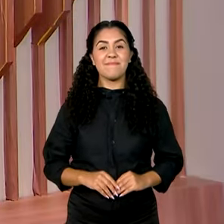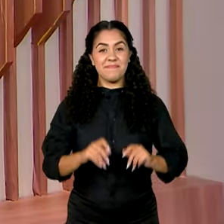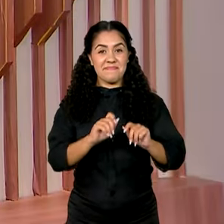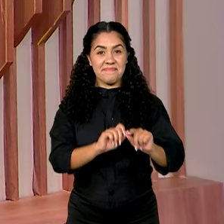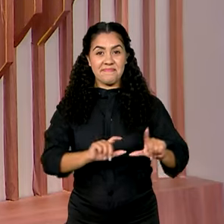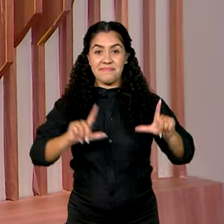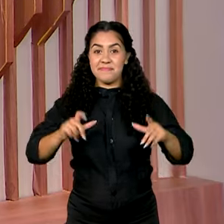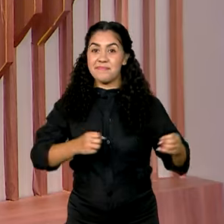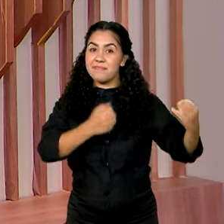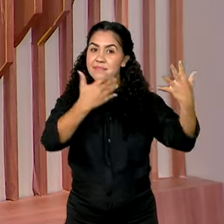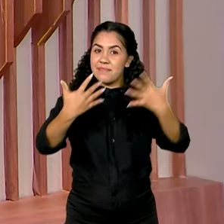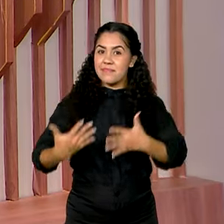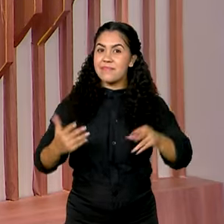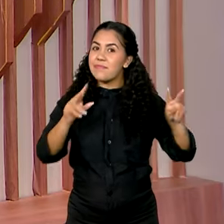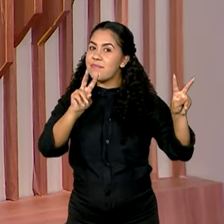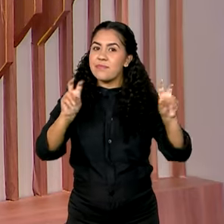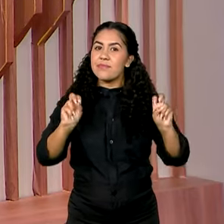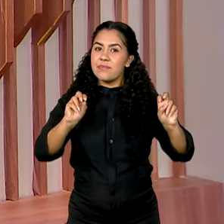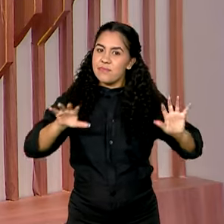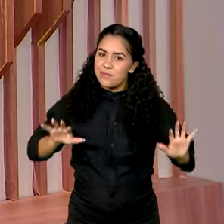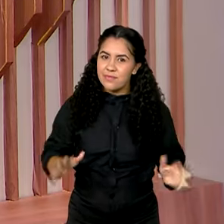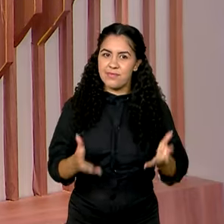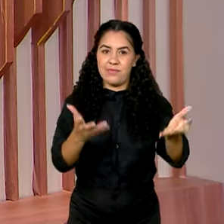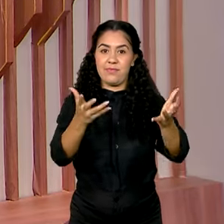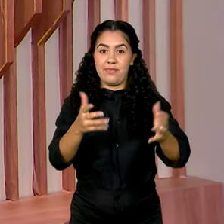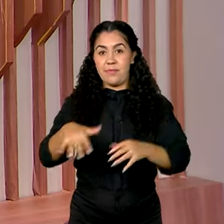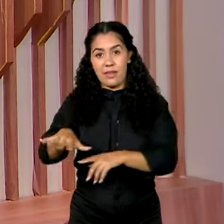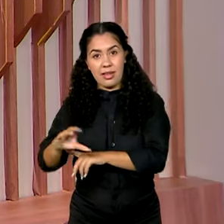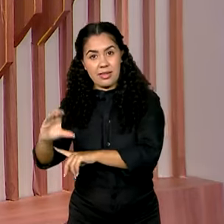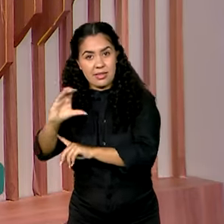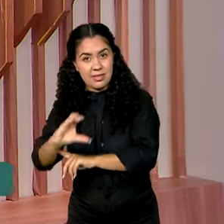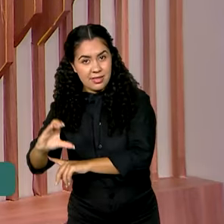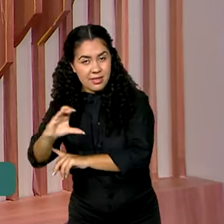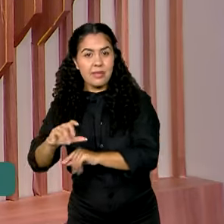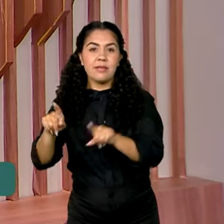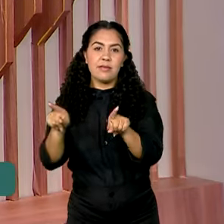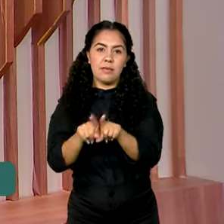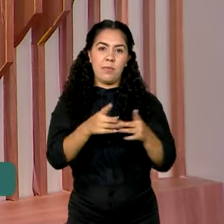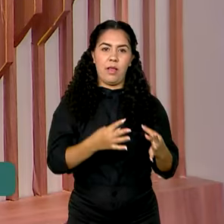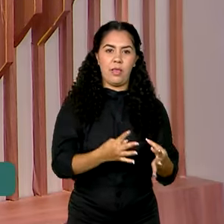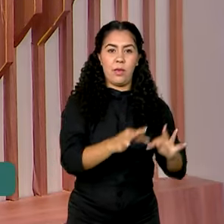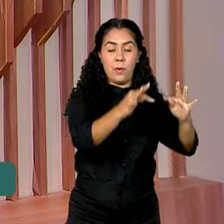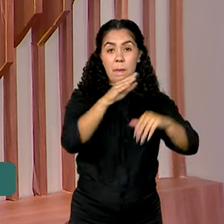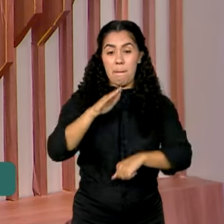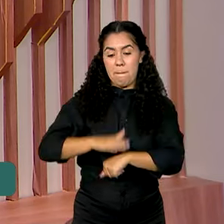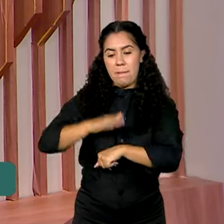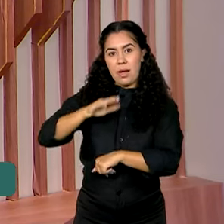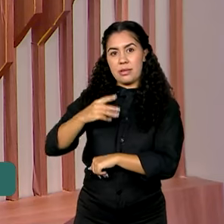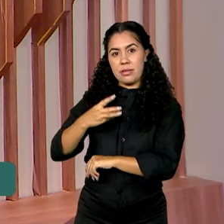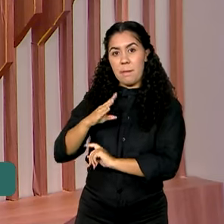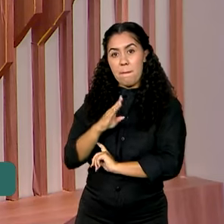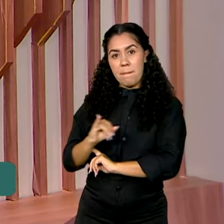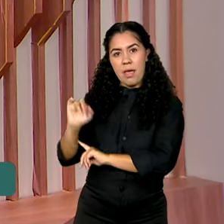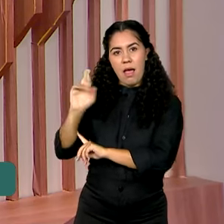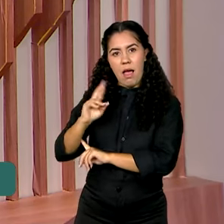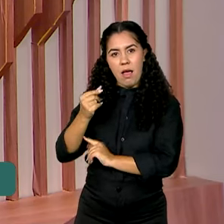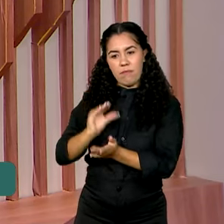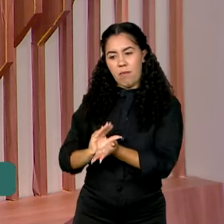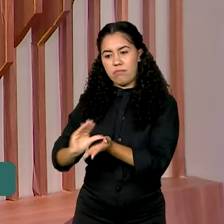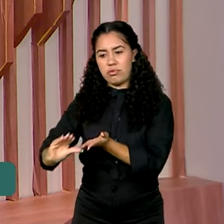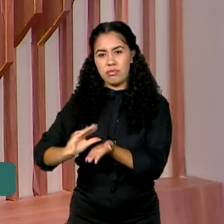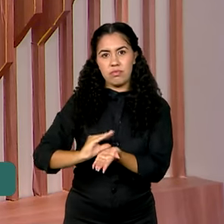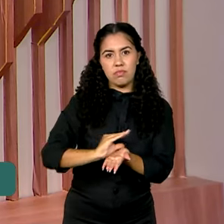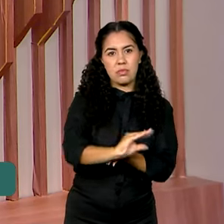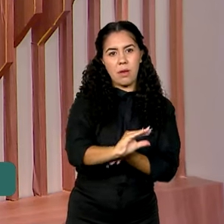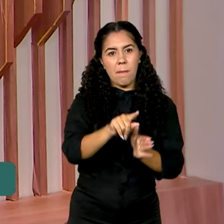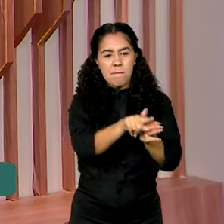Estamos de volta e vamos falar de incentivo à ciência e à tecnologia. Mais de 3 bilhões de reais vão financiar pesquisas